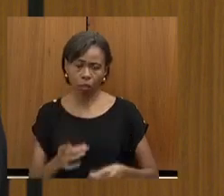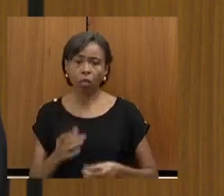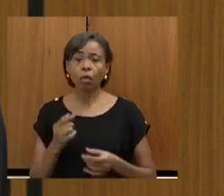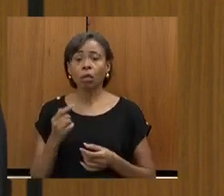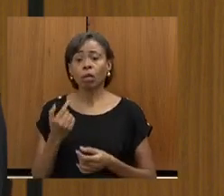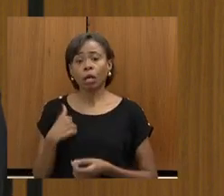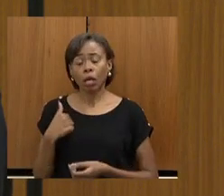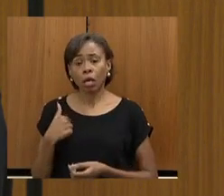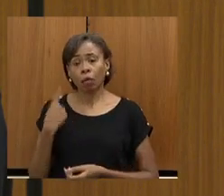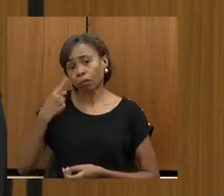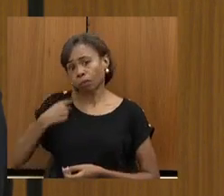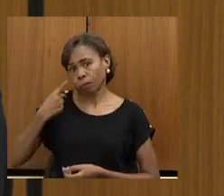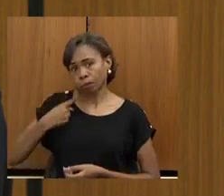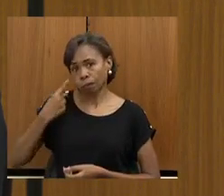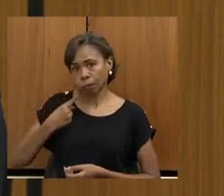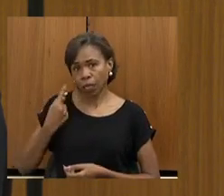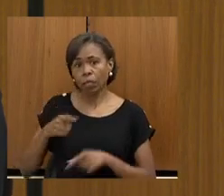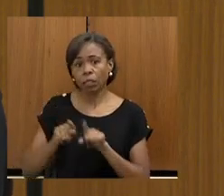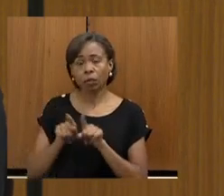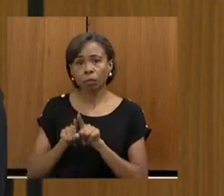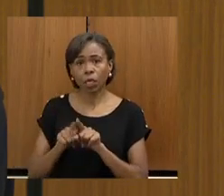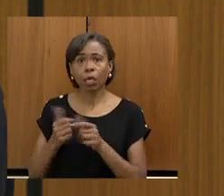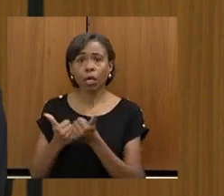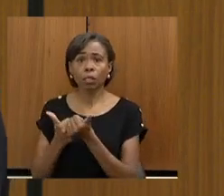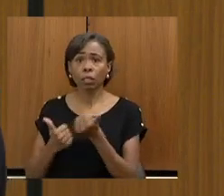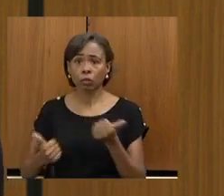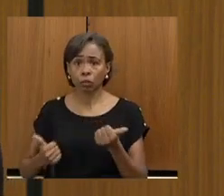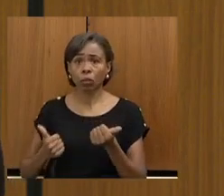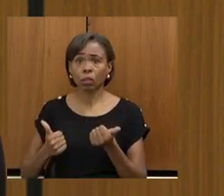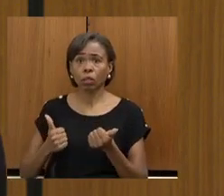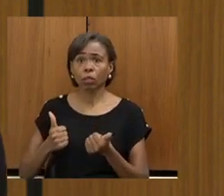assessora de uma desembargadora por mais de 14 anos,